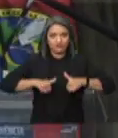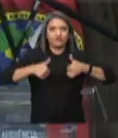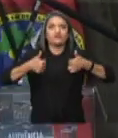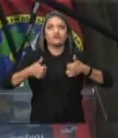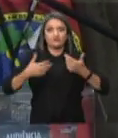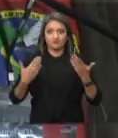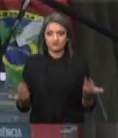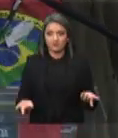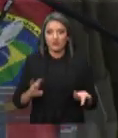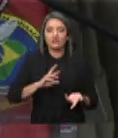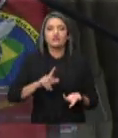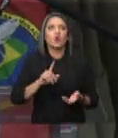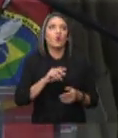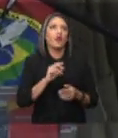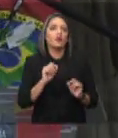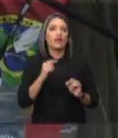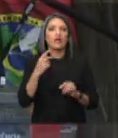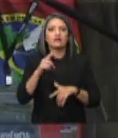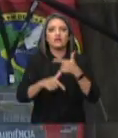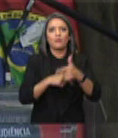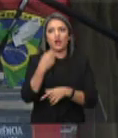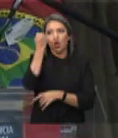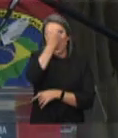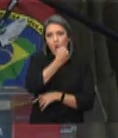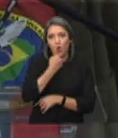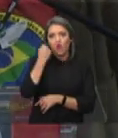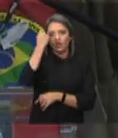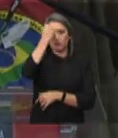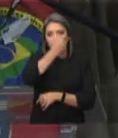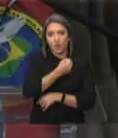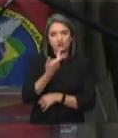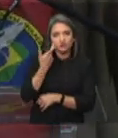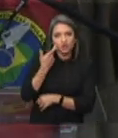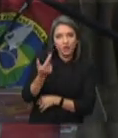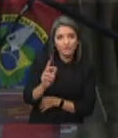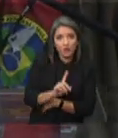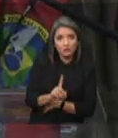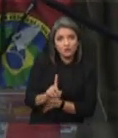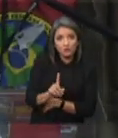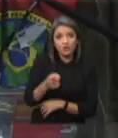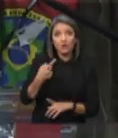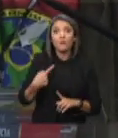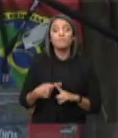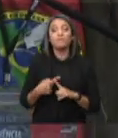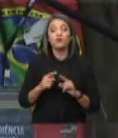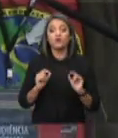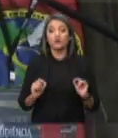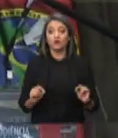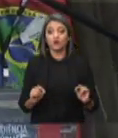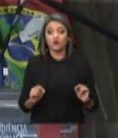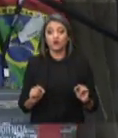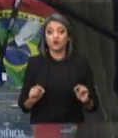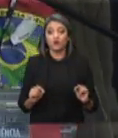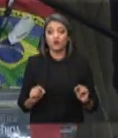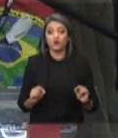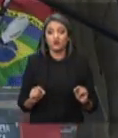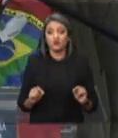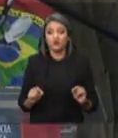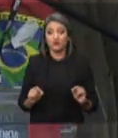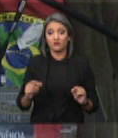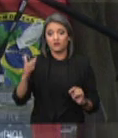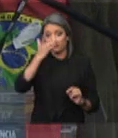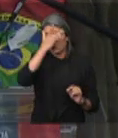trabalhar 8 horas por dia no horário normal porque porque são pessoas que estão